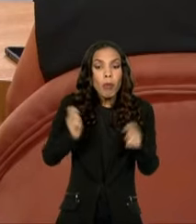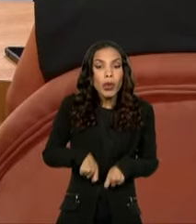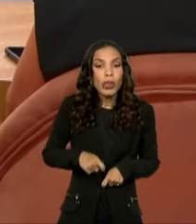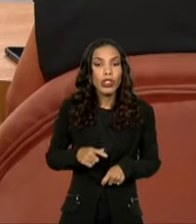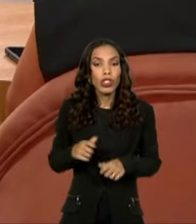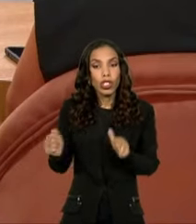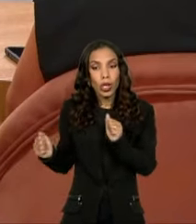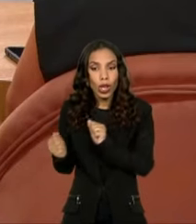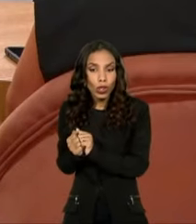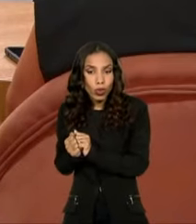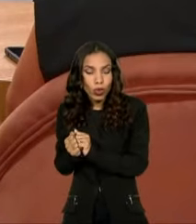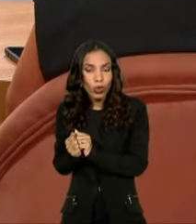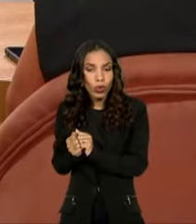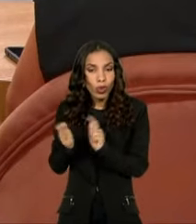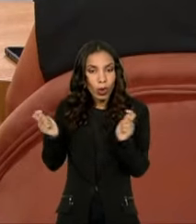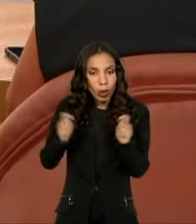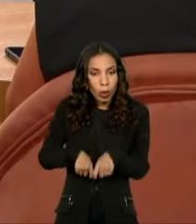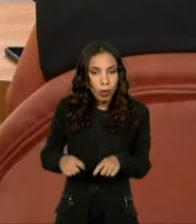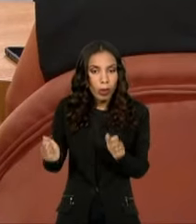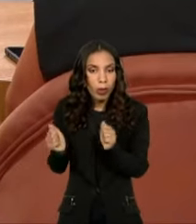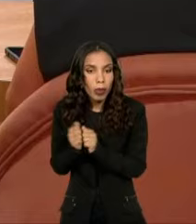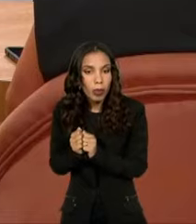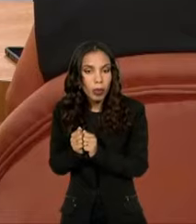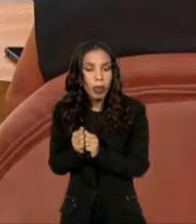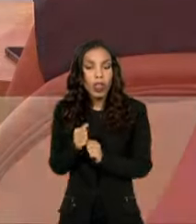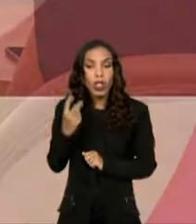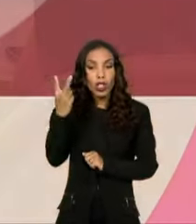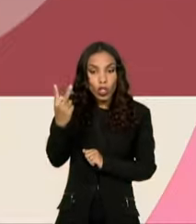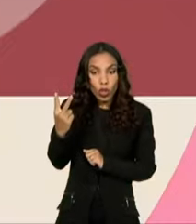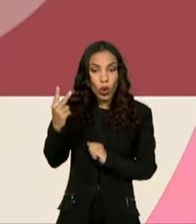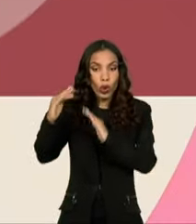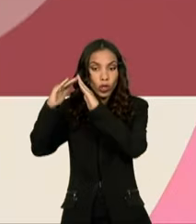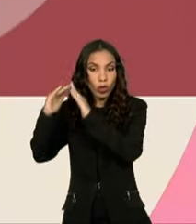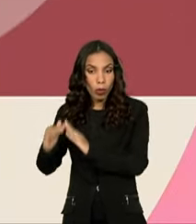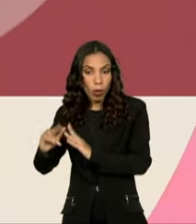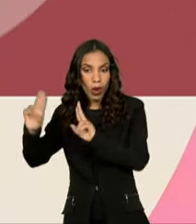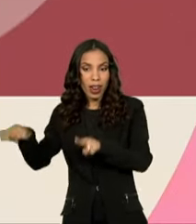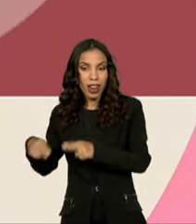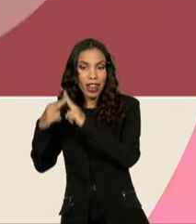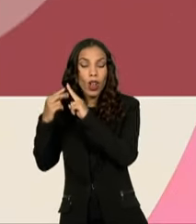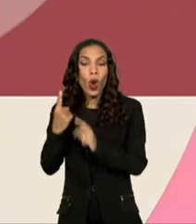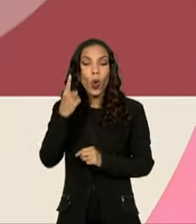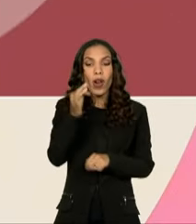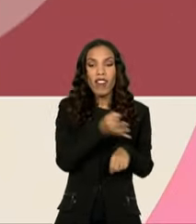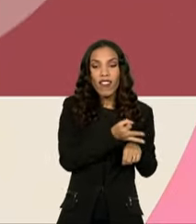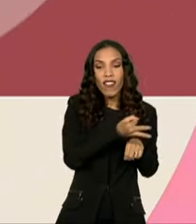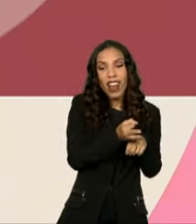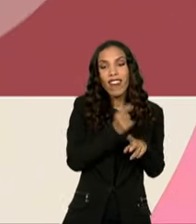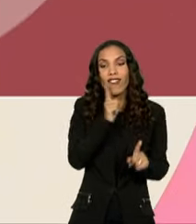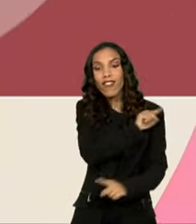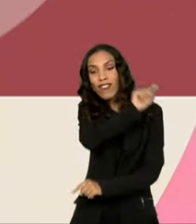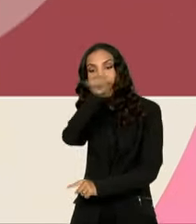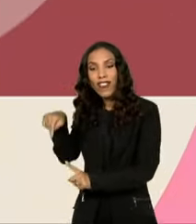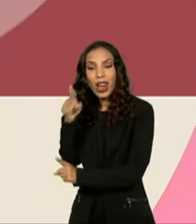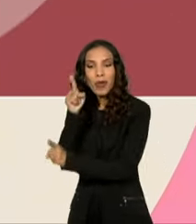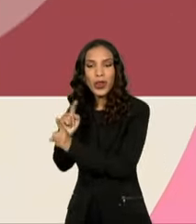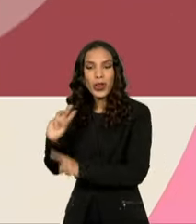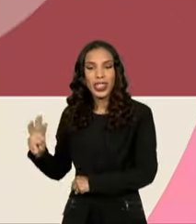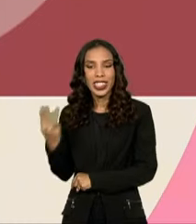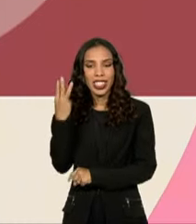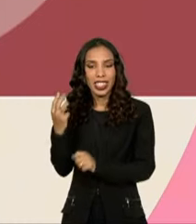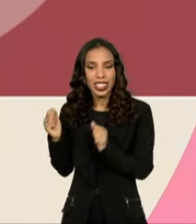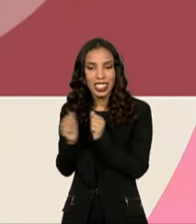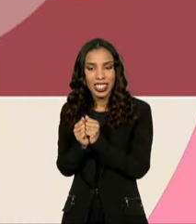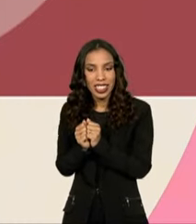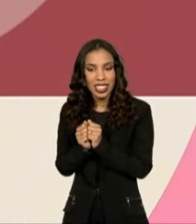estar perto deles, né? Gente, porque tem dois morando em Paris, tem dois morando, né? E uma vai estar de férias, vai estar lá, vai me encontrar um período. Hoje a gente vai conseguir passar alguns dias